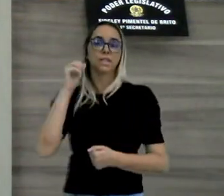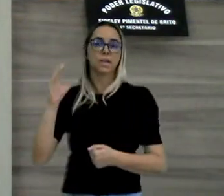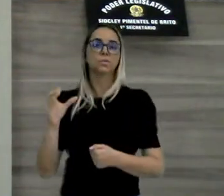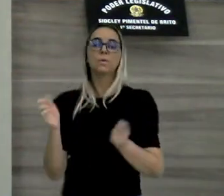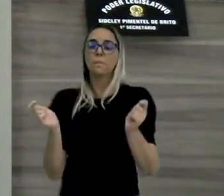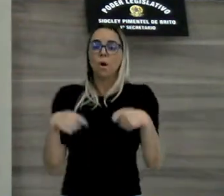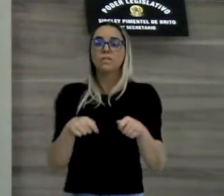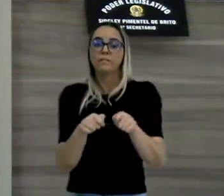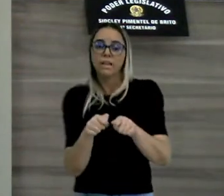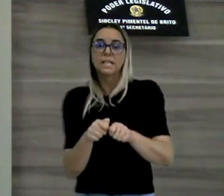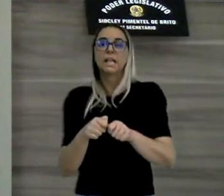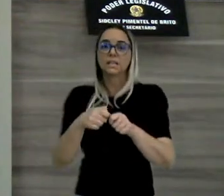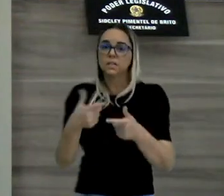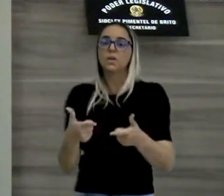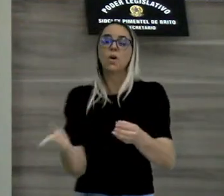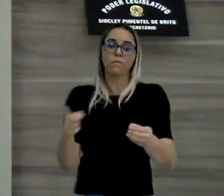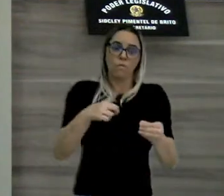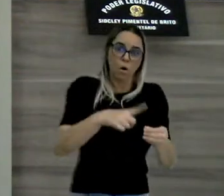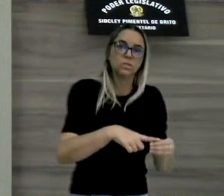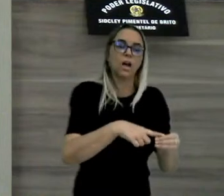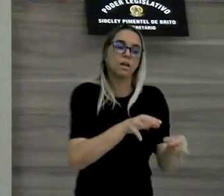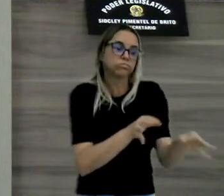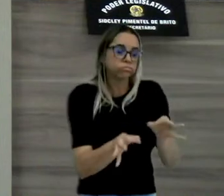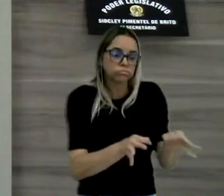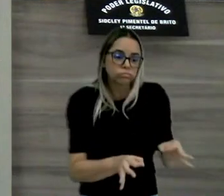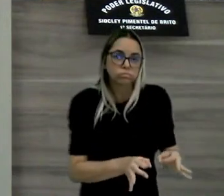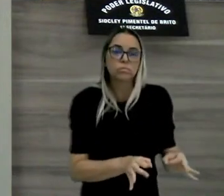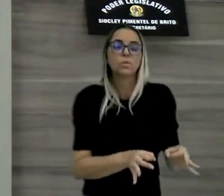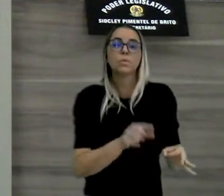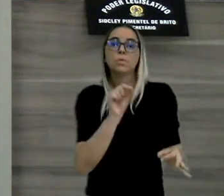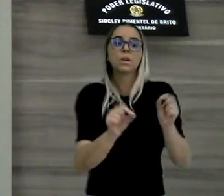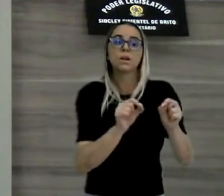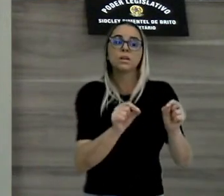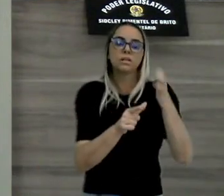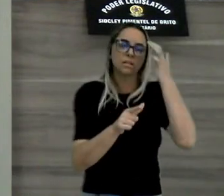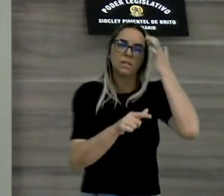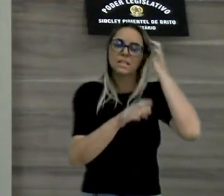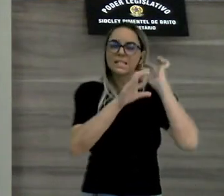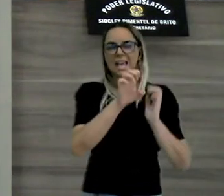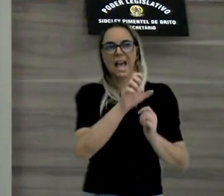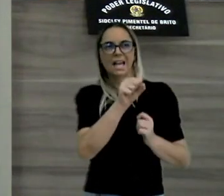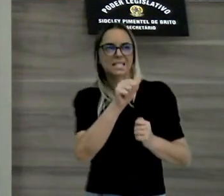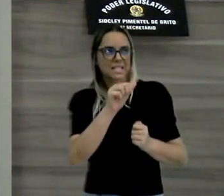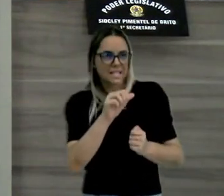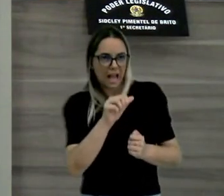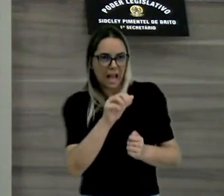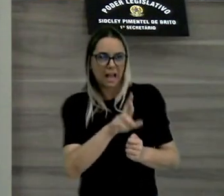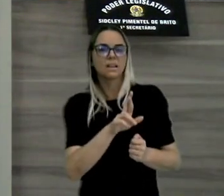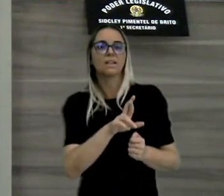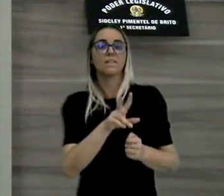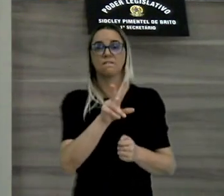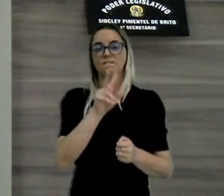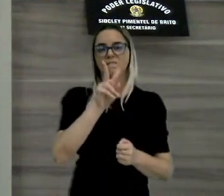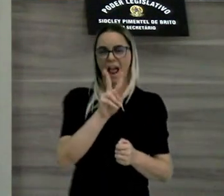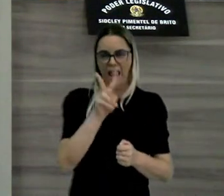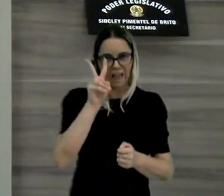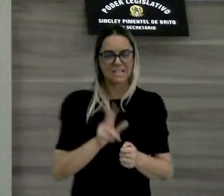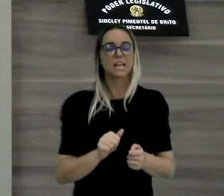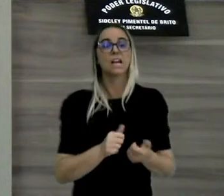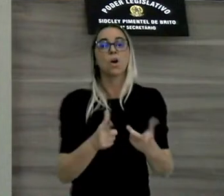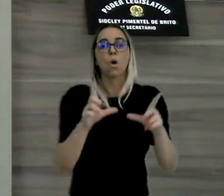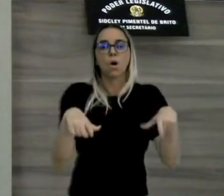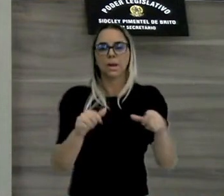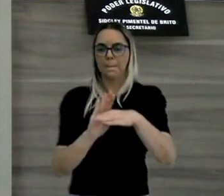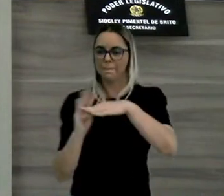retorna à Obra do canal da Rua juvent César Valência antiga Rua S situado no bairro João Paulo